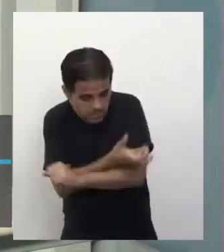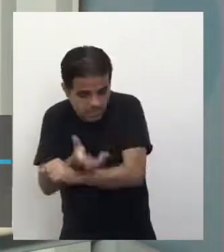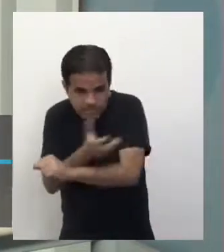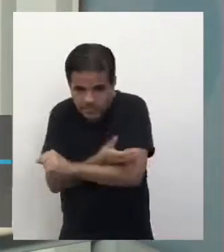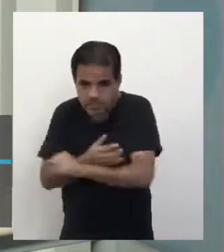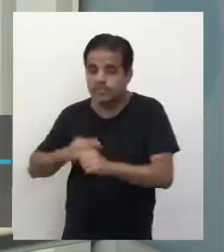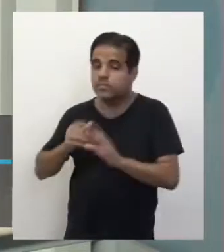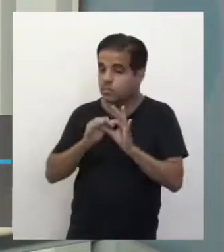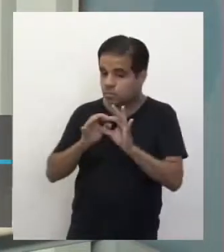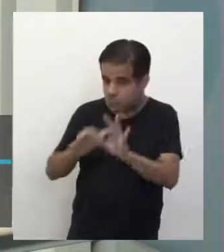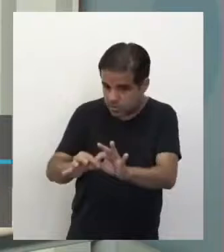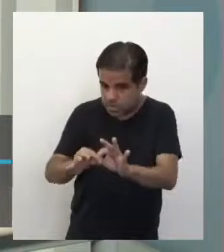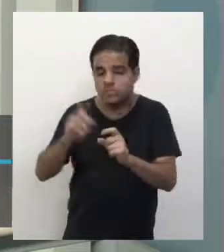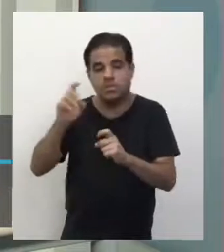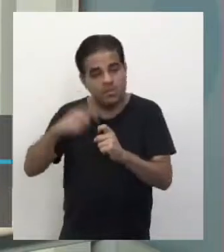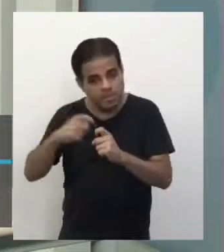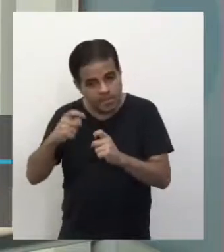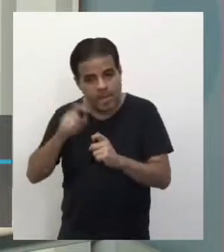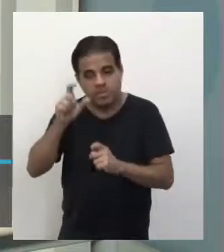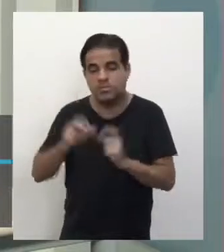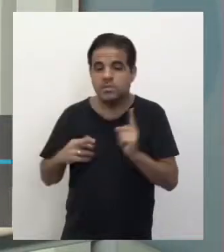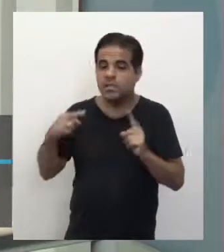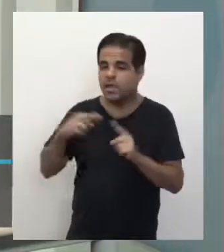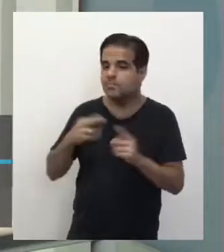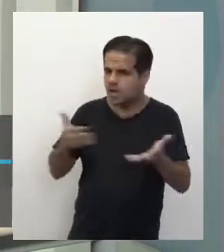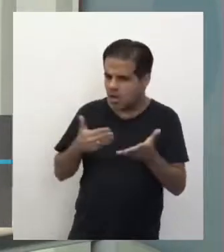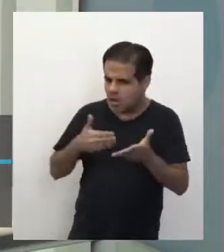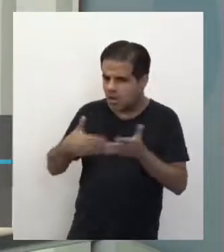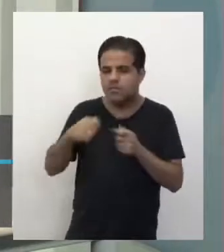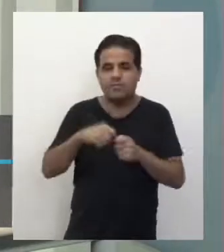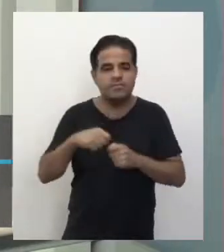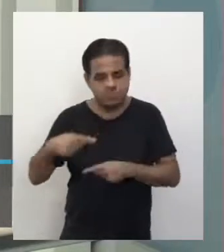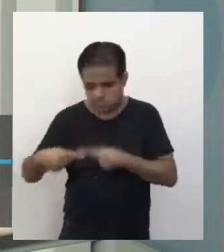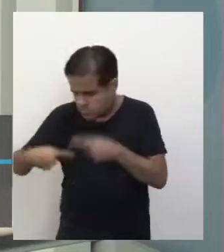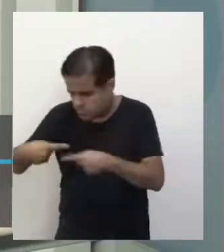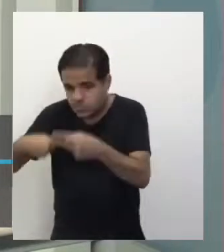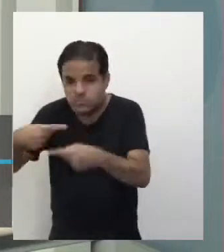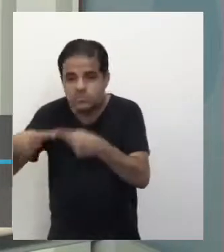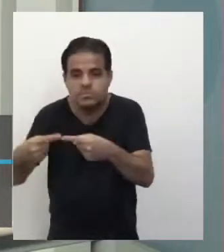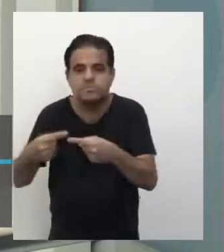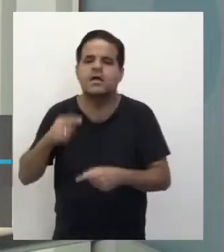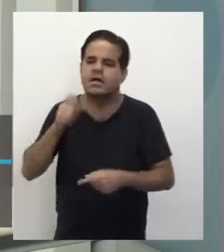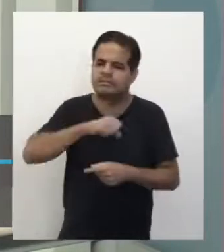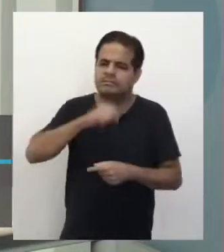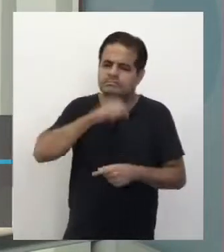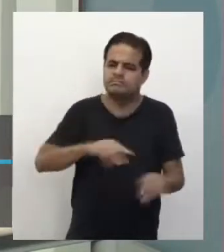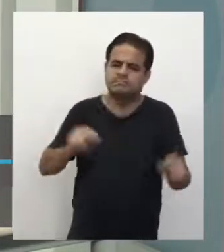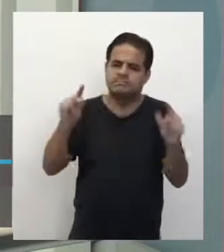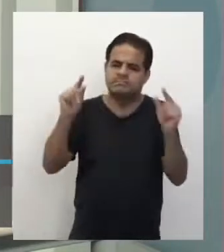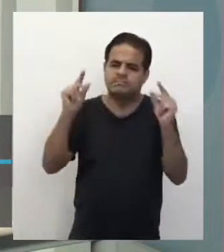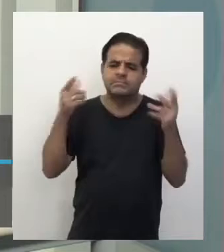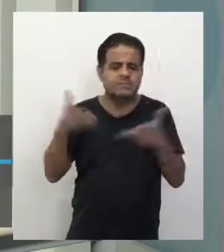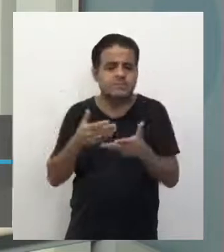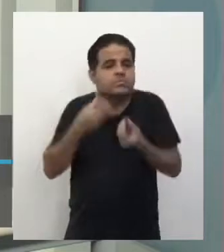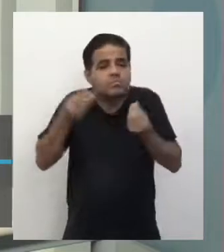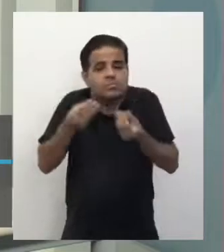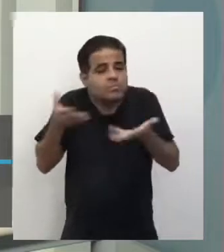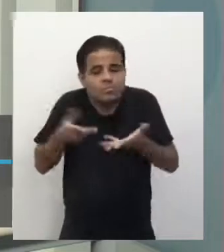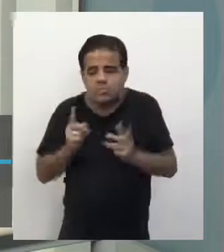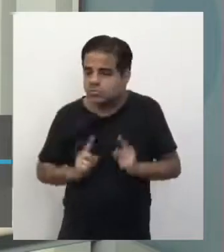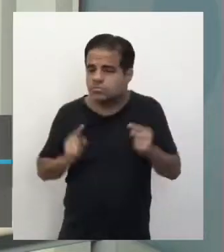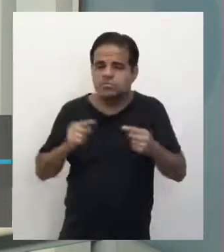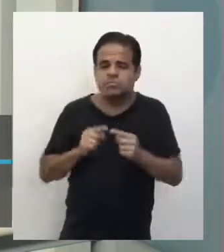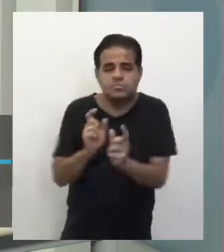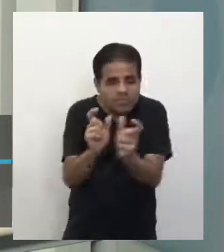é um médico que foi retratado. Mas agora nós vamos fazer uma atualização. Essa imagem é bem antiga. E agora, como seria? Qual seria